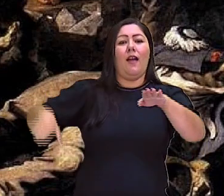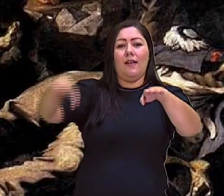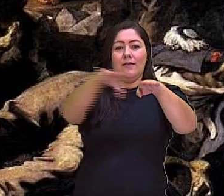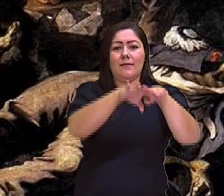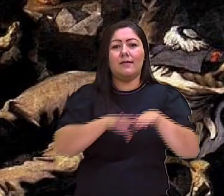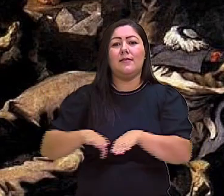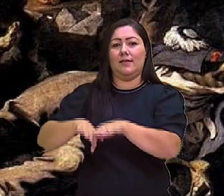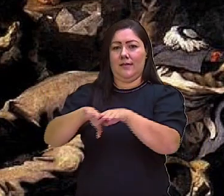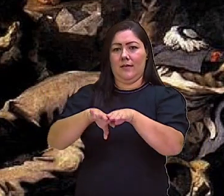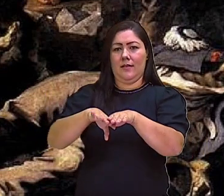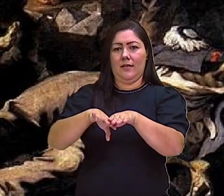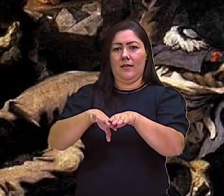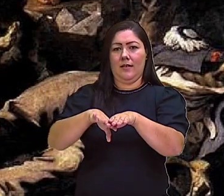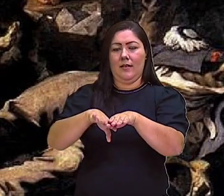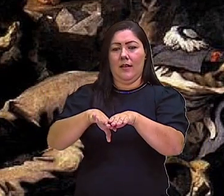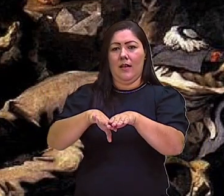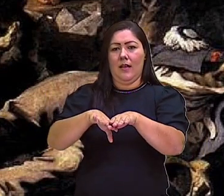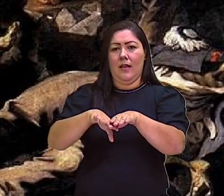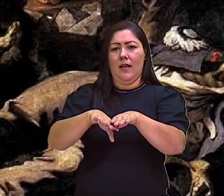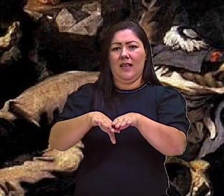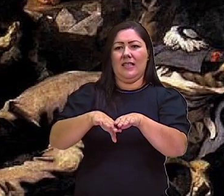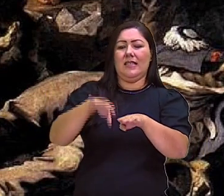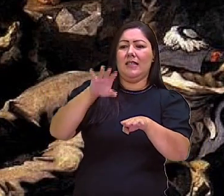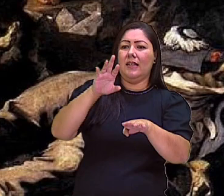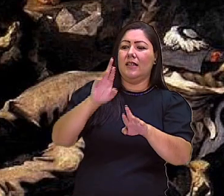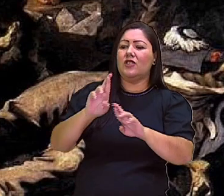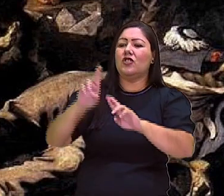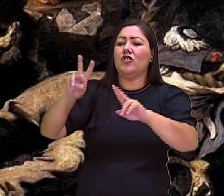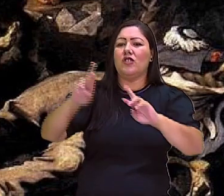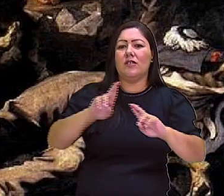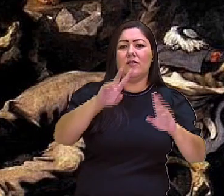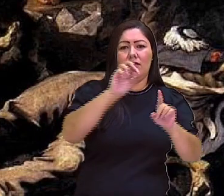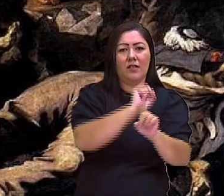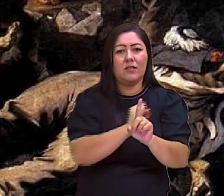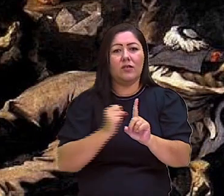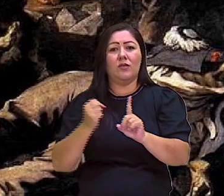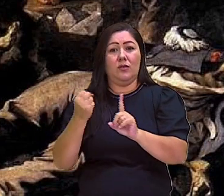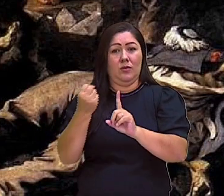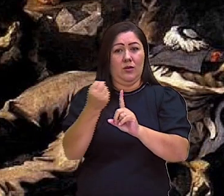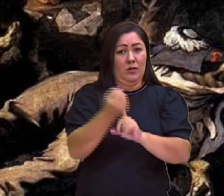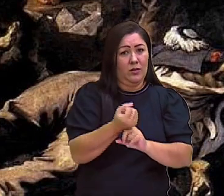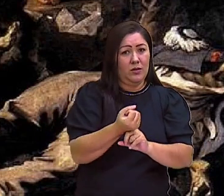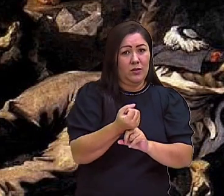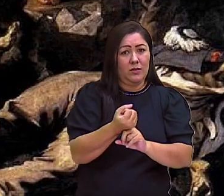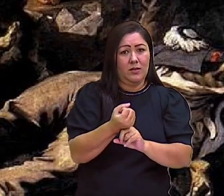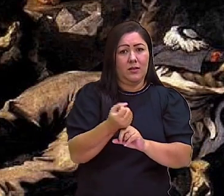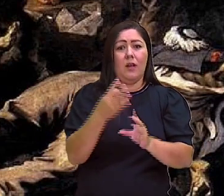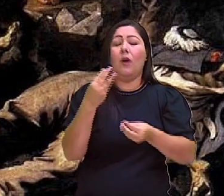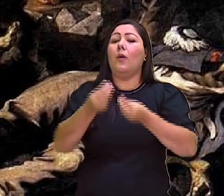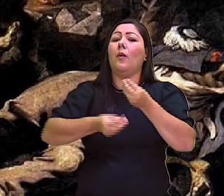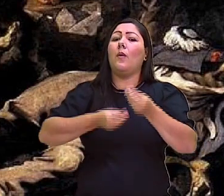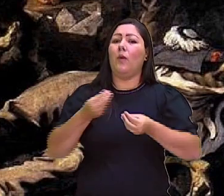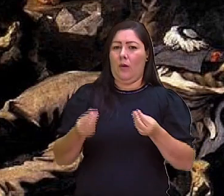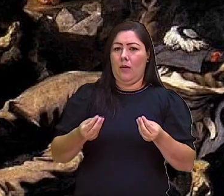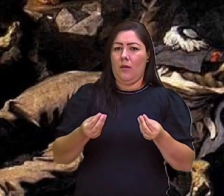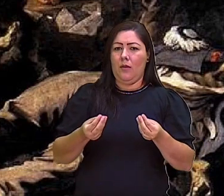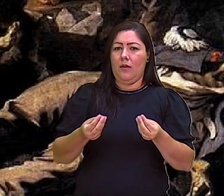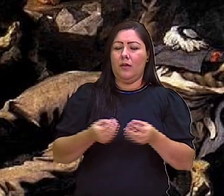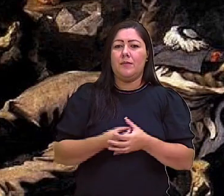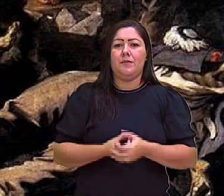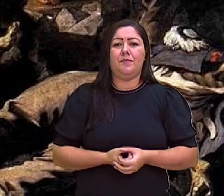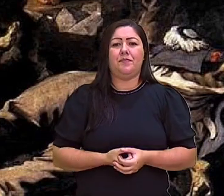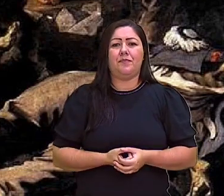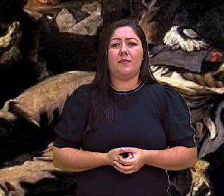sociais só podem fundamentar-se na utilidade comum. Porém, isso vai